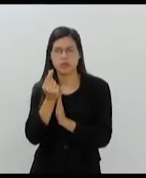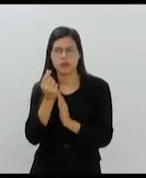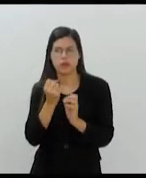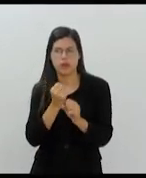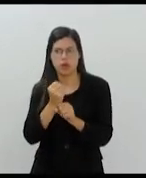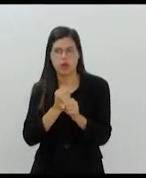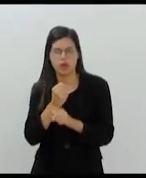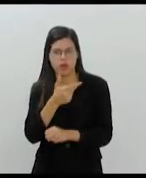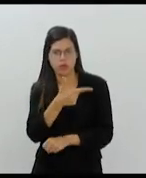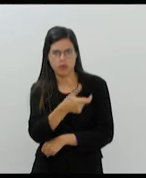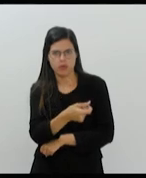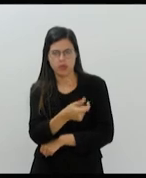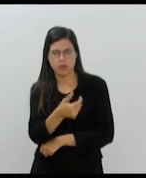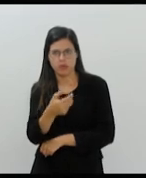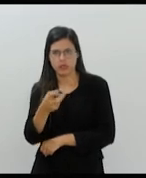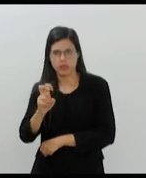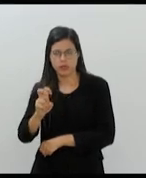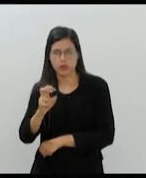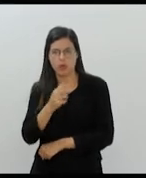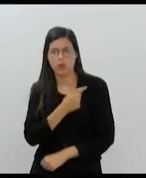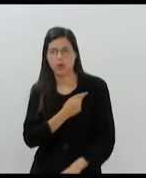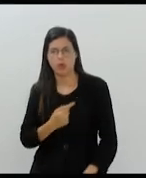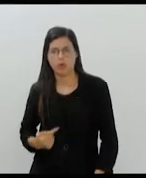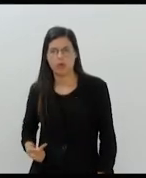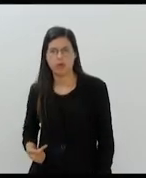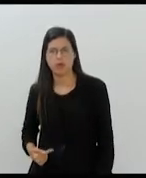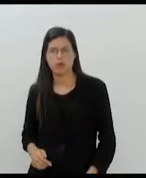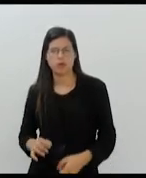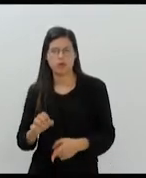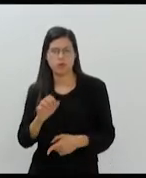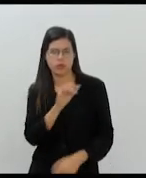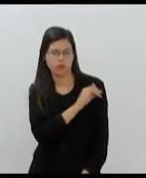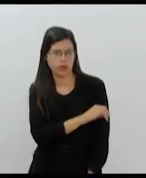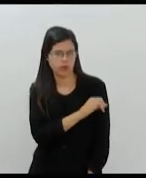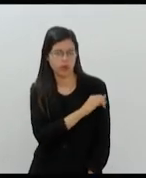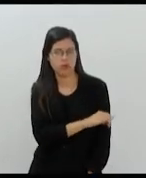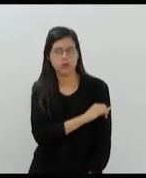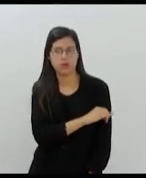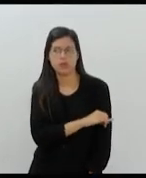25, o governo do Rio de Janeiro via